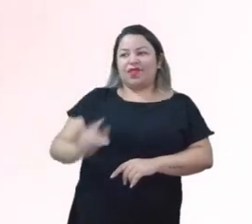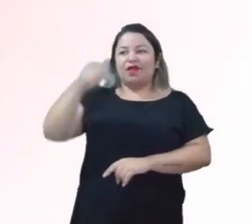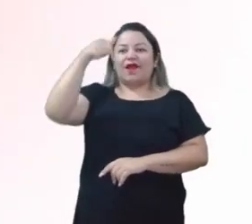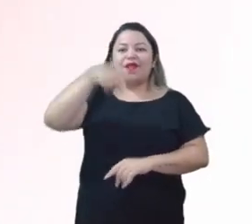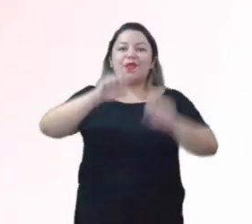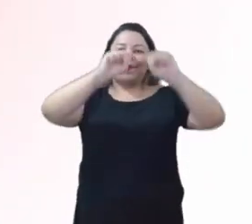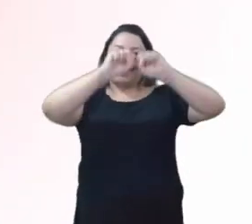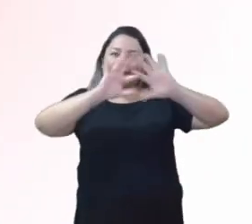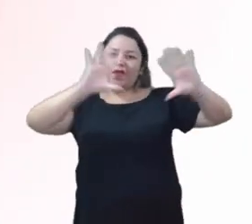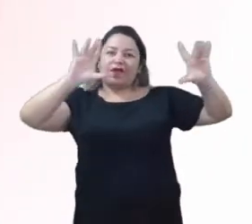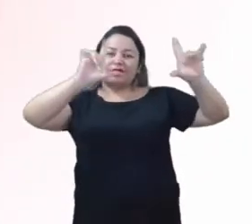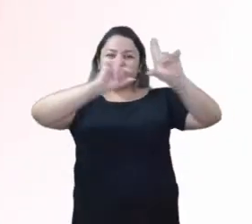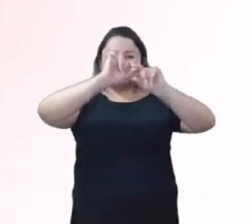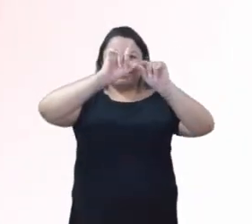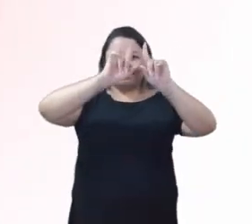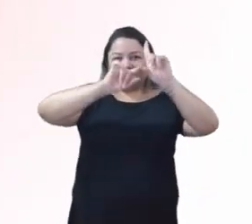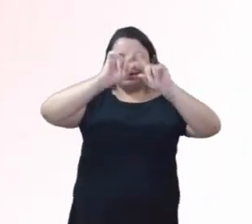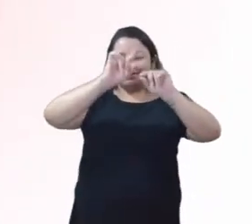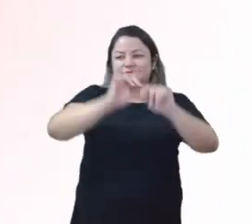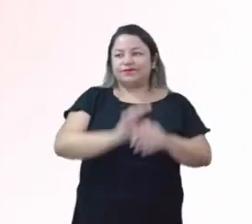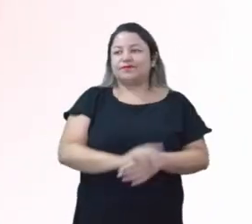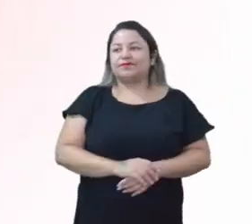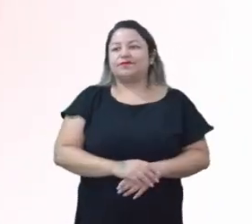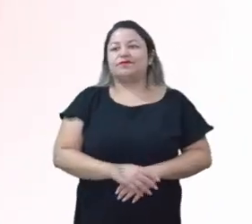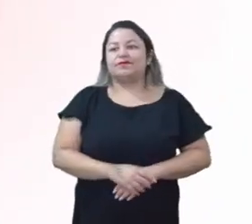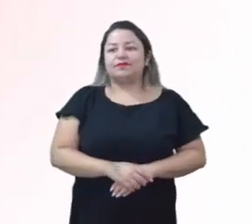aqui brilha uma estrela.